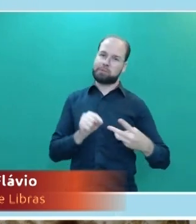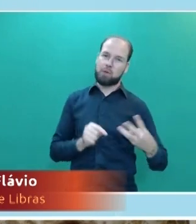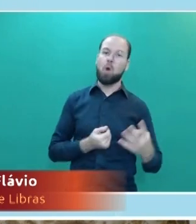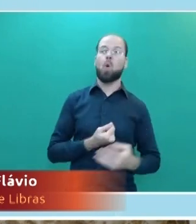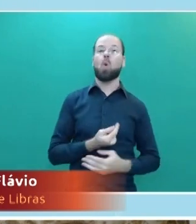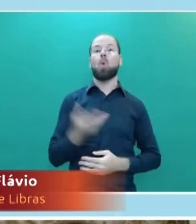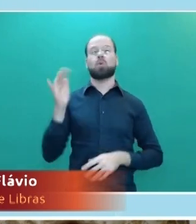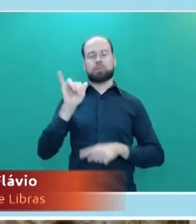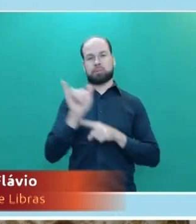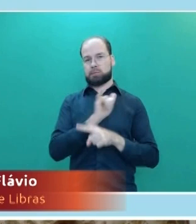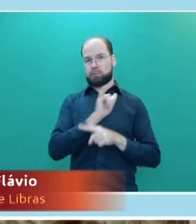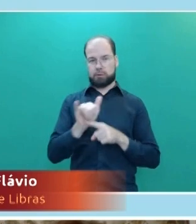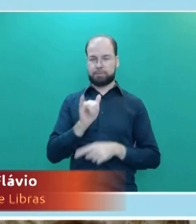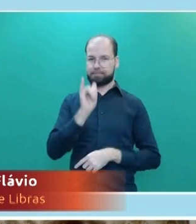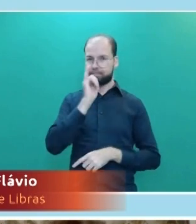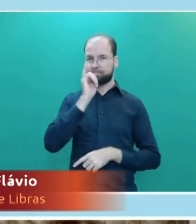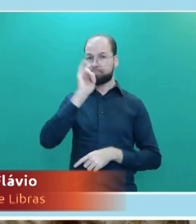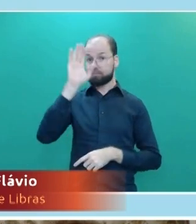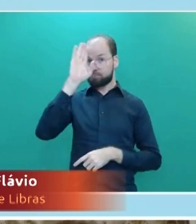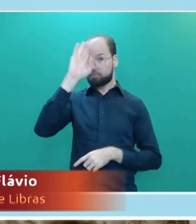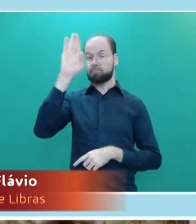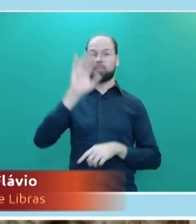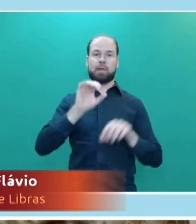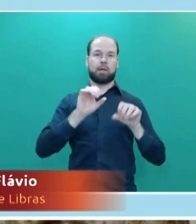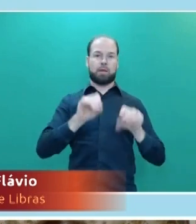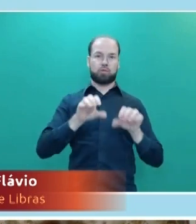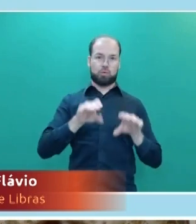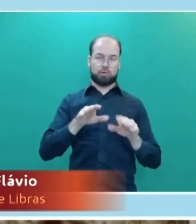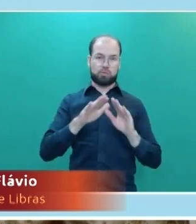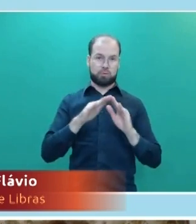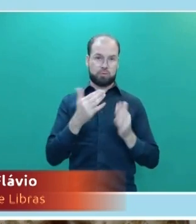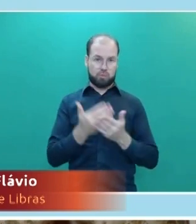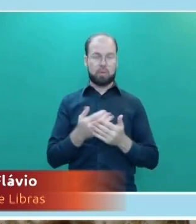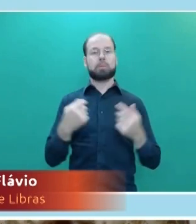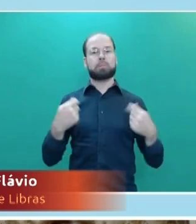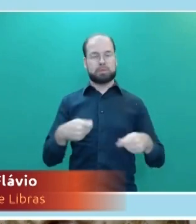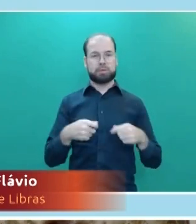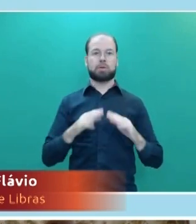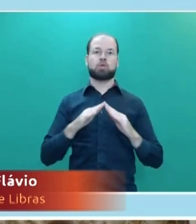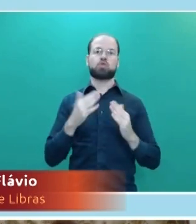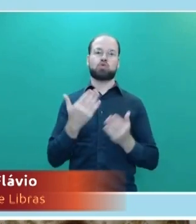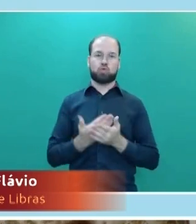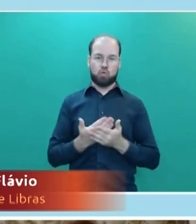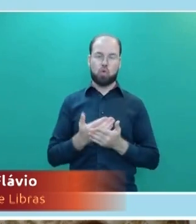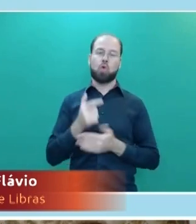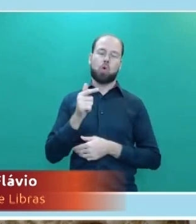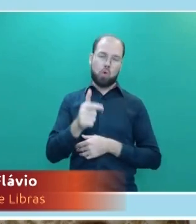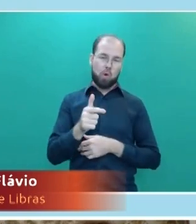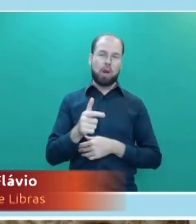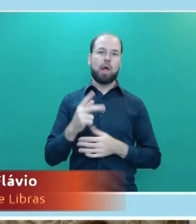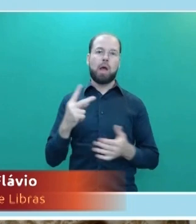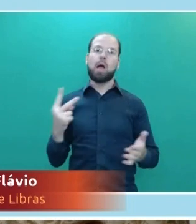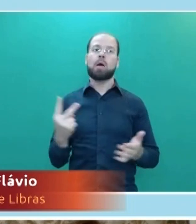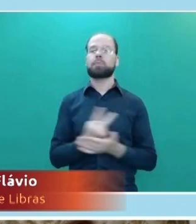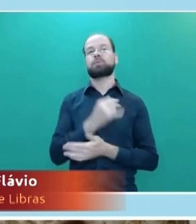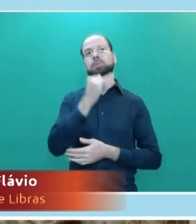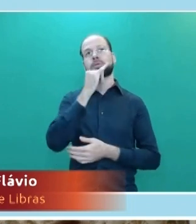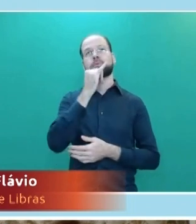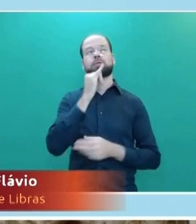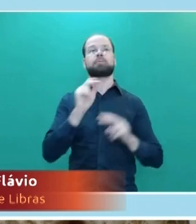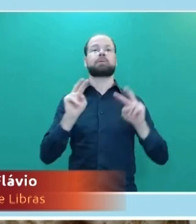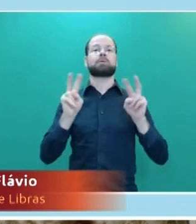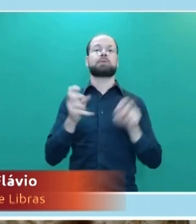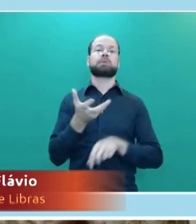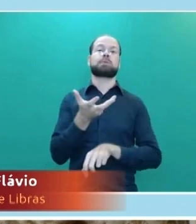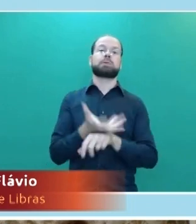da educação, nas escolas, sim, é preciso que a escola discuta isso, né? Pode ser com uma disciplina, aí, algum momento que fale